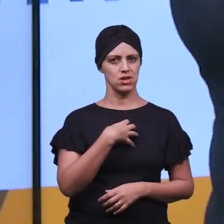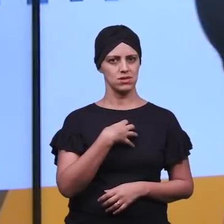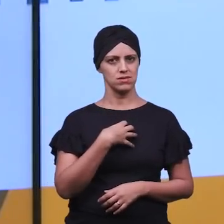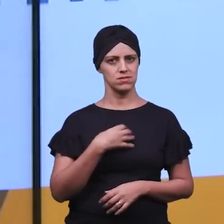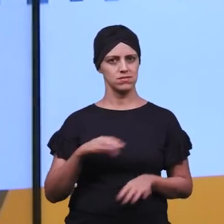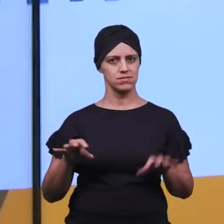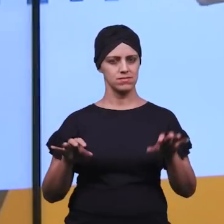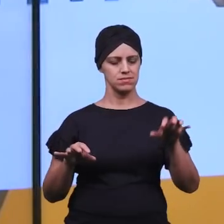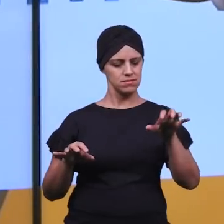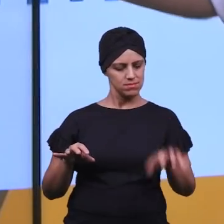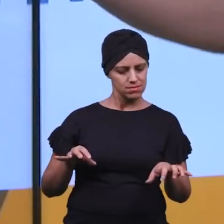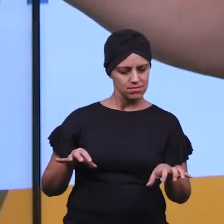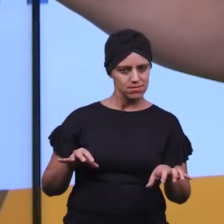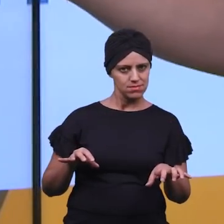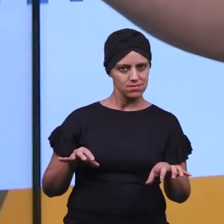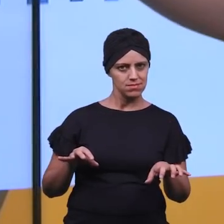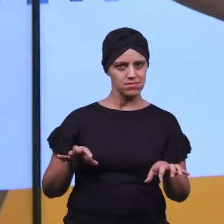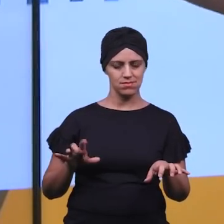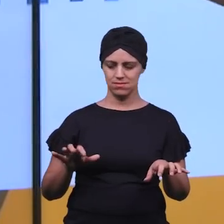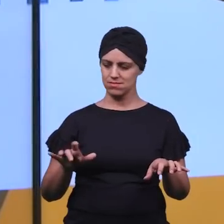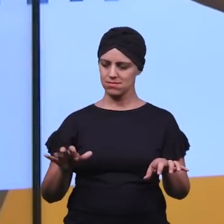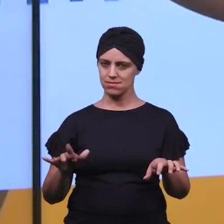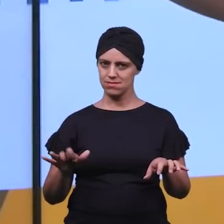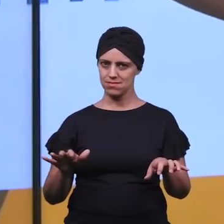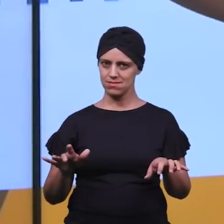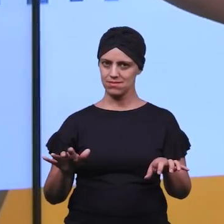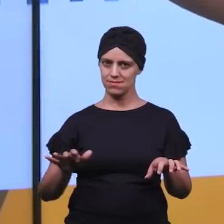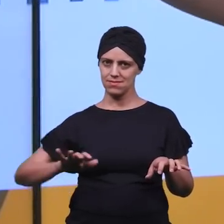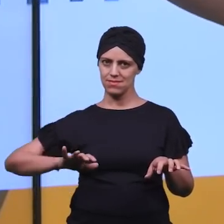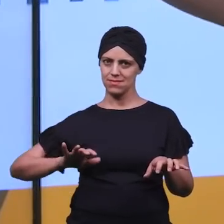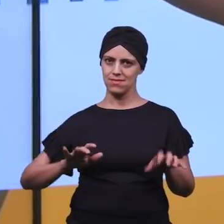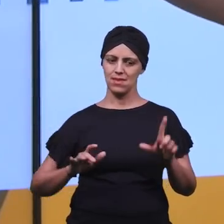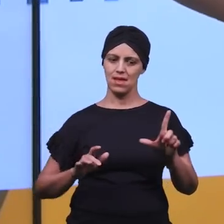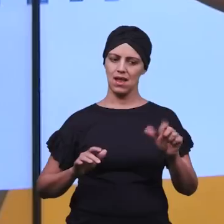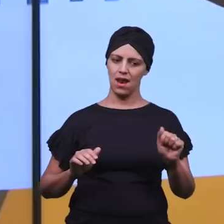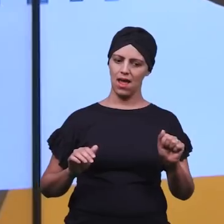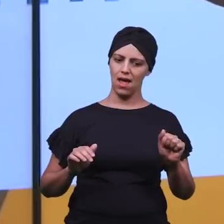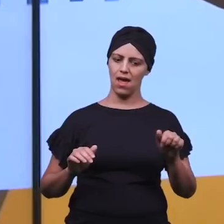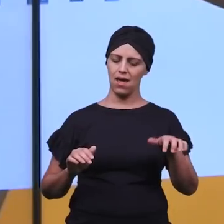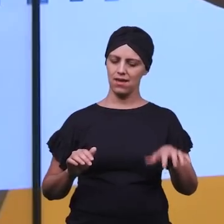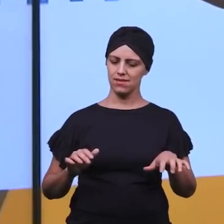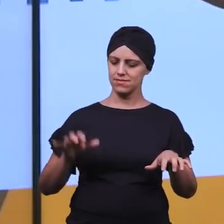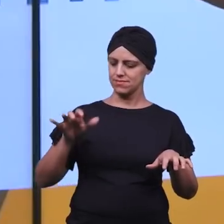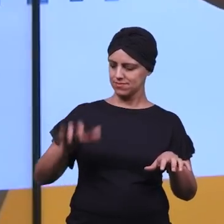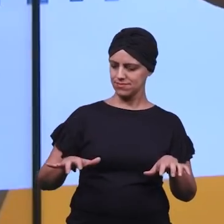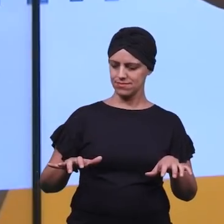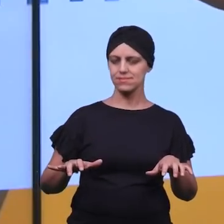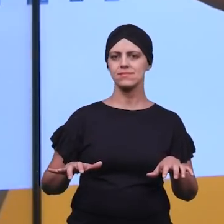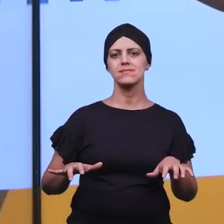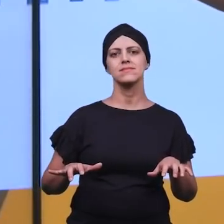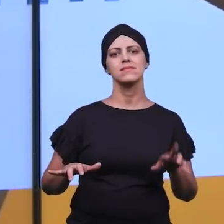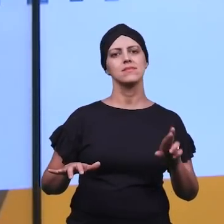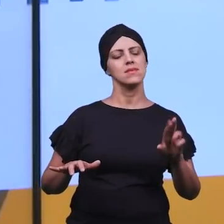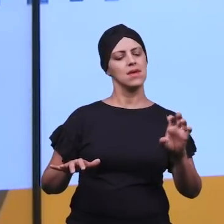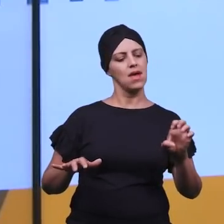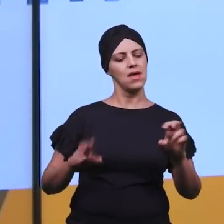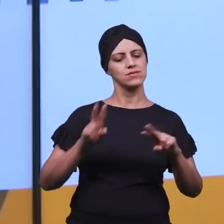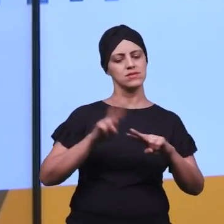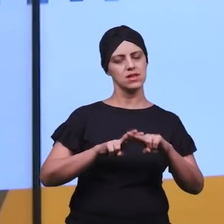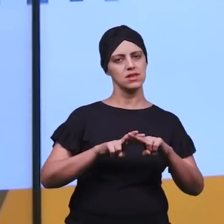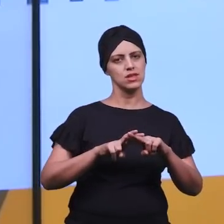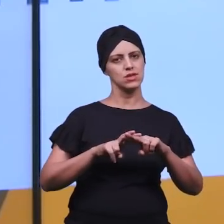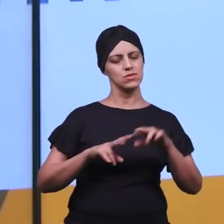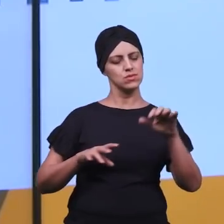Nós vamos segurar. Depois, juntinho com o nota Lá, a cifra A, que é Lá maior.